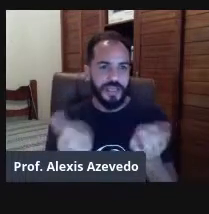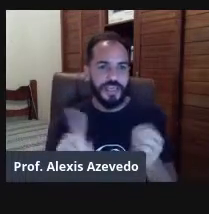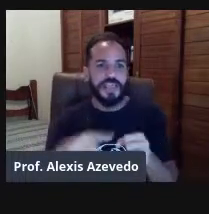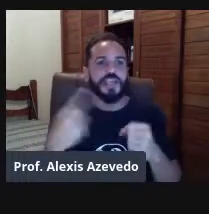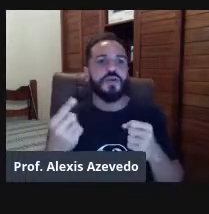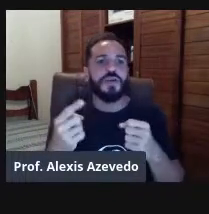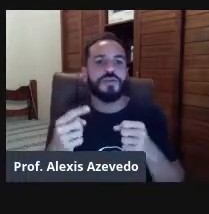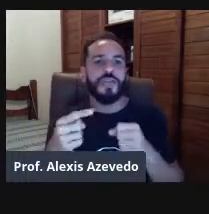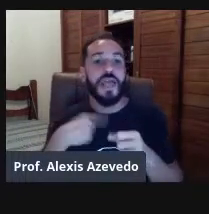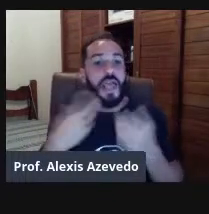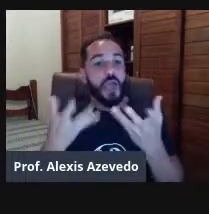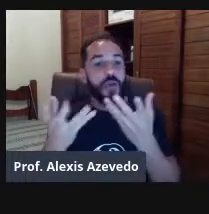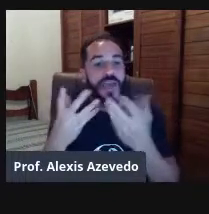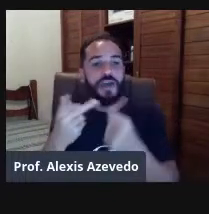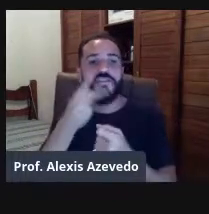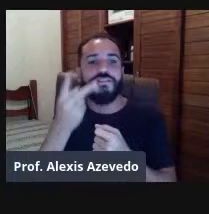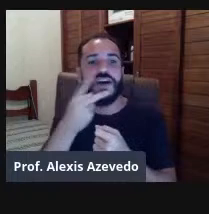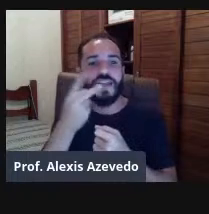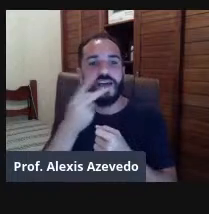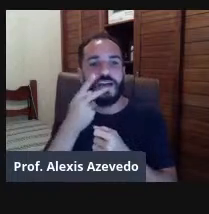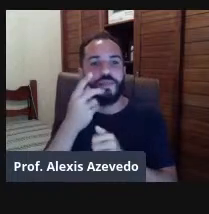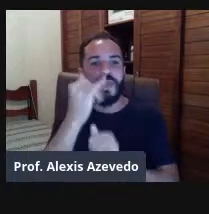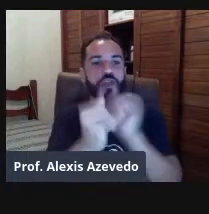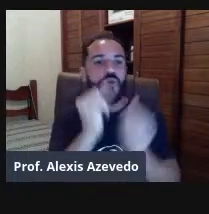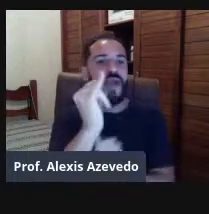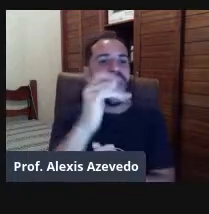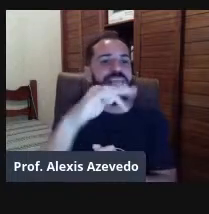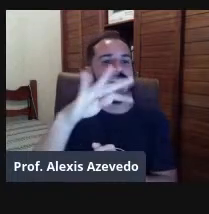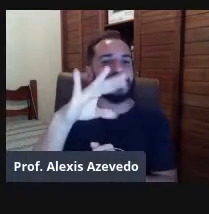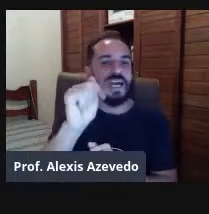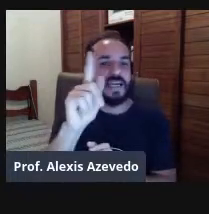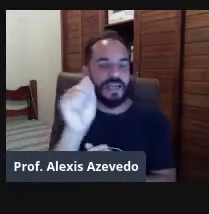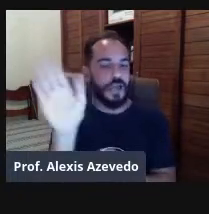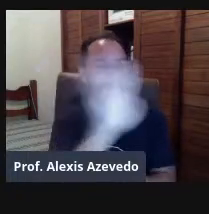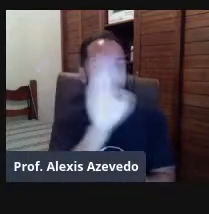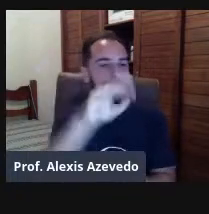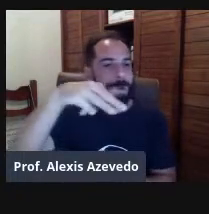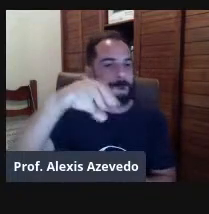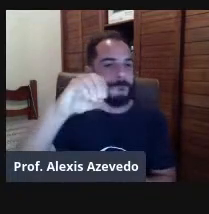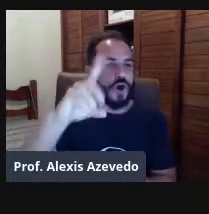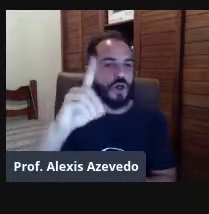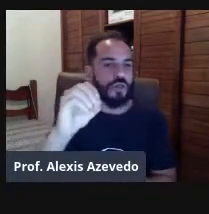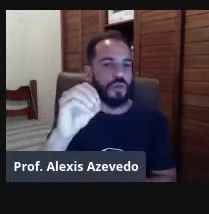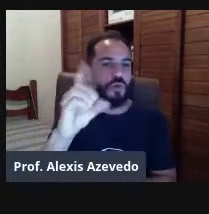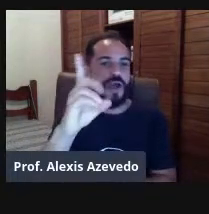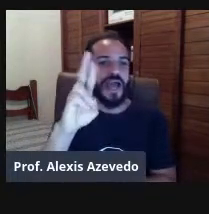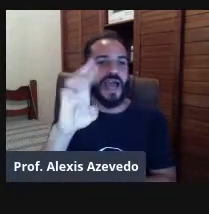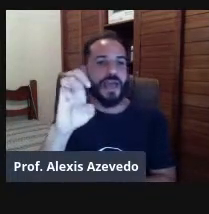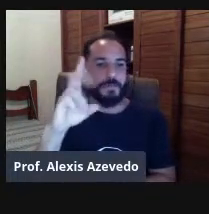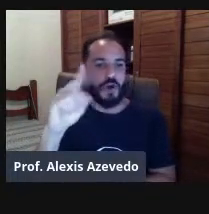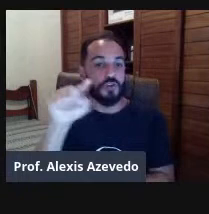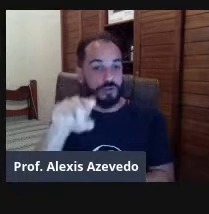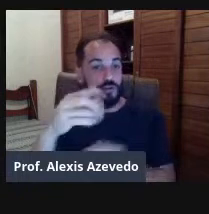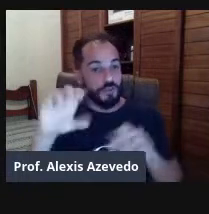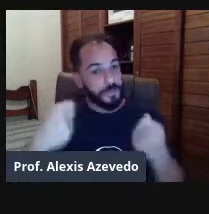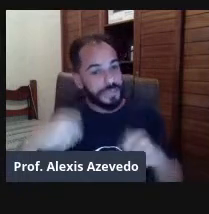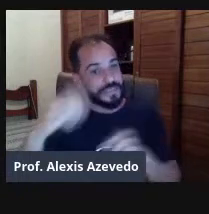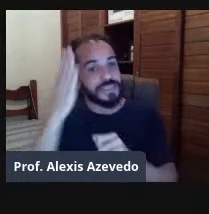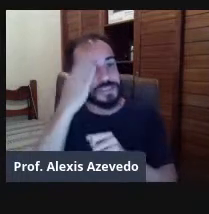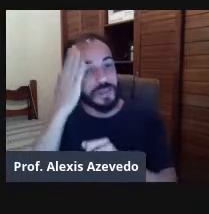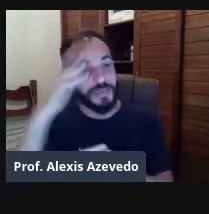queria falar para vocês um pouco do Instagram do Modo Remoto, que é só para vocês saberem que existe esse canal, que a